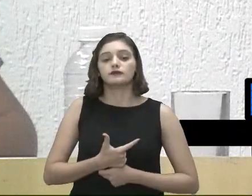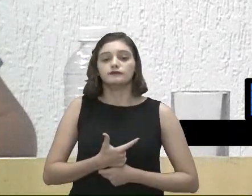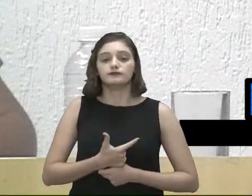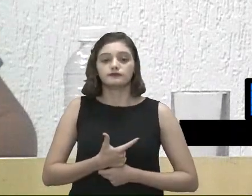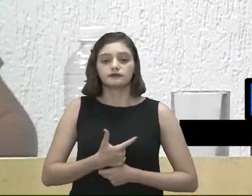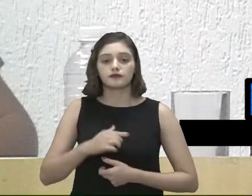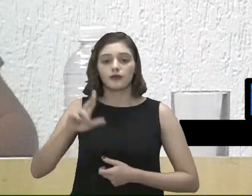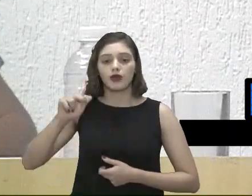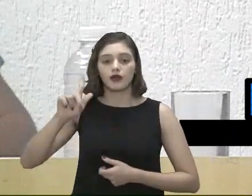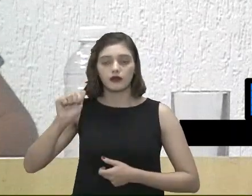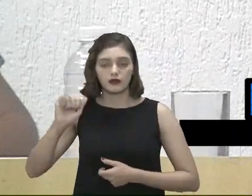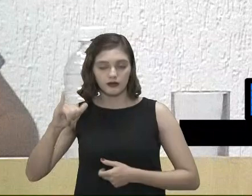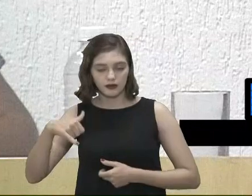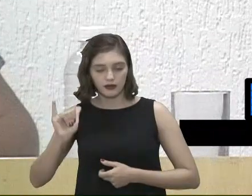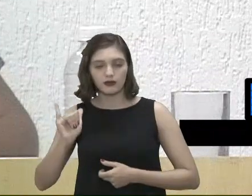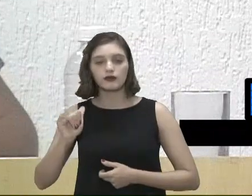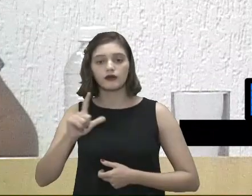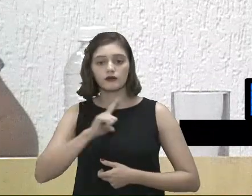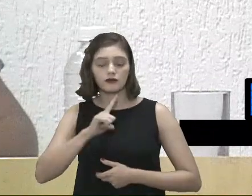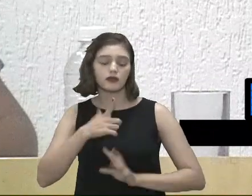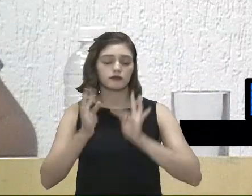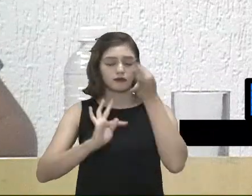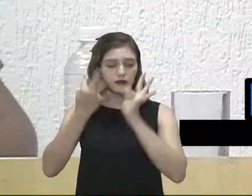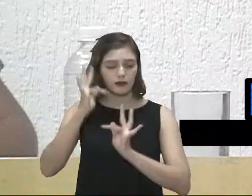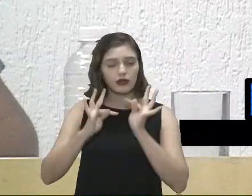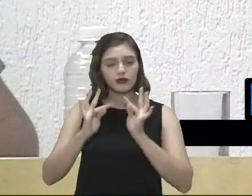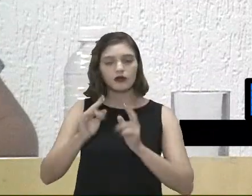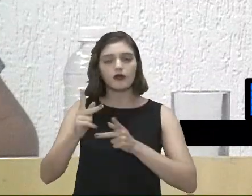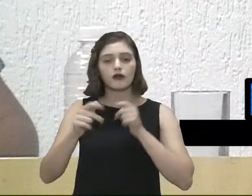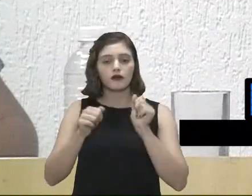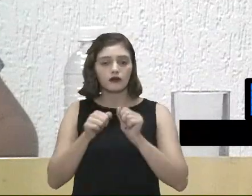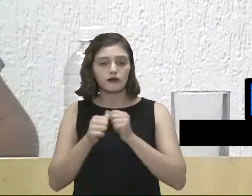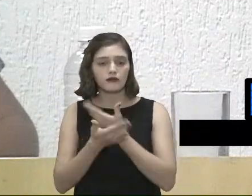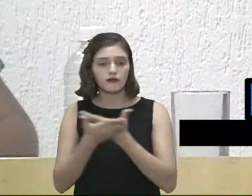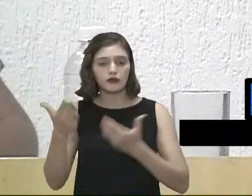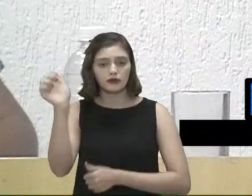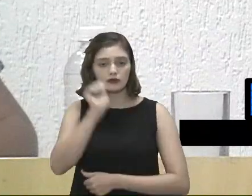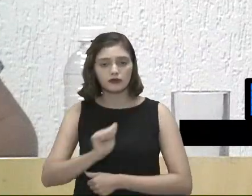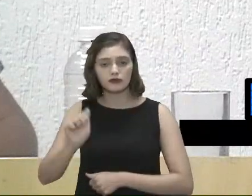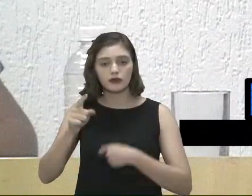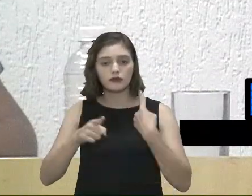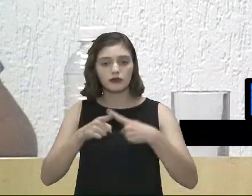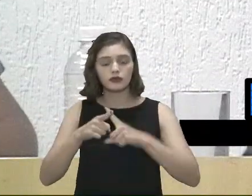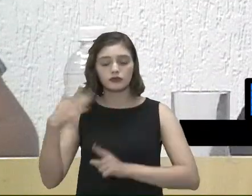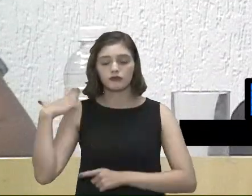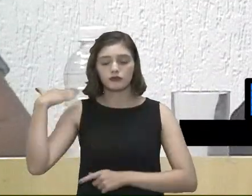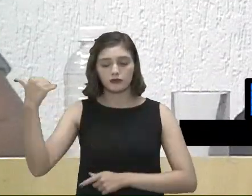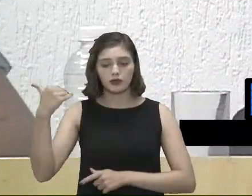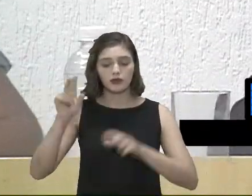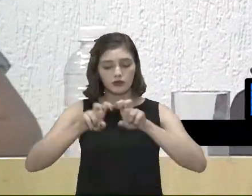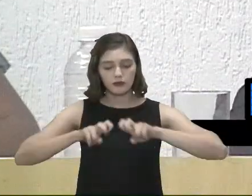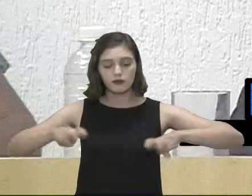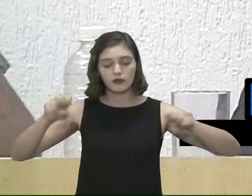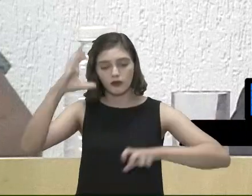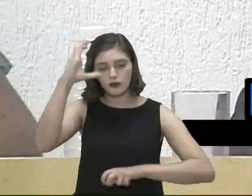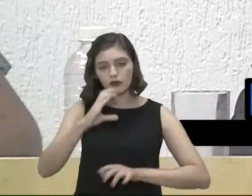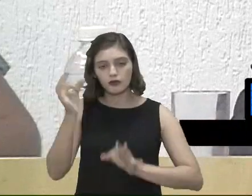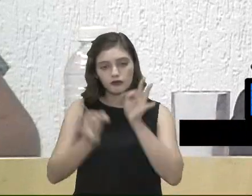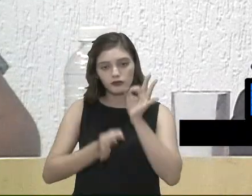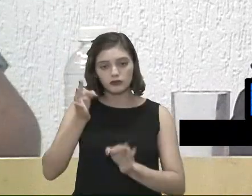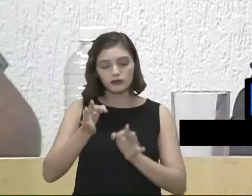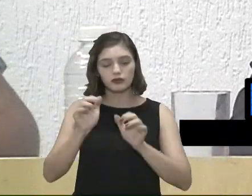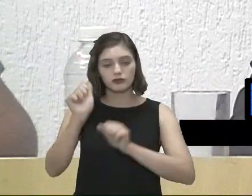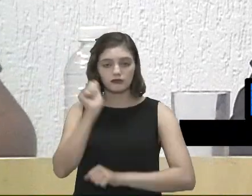mas o que eu tenho é o repertório técnico, que é o que eu faço na associação. Por isso que eu fui chamado para compor a coordenação jurídica da